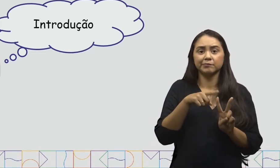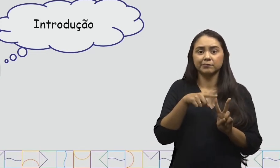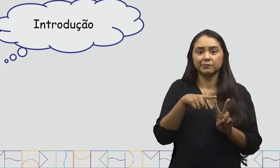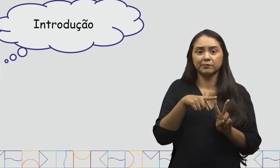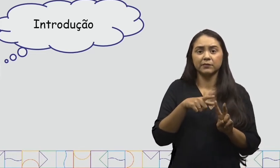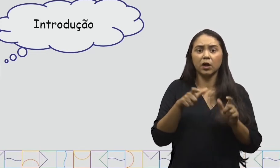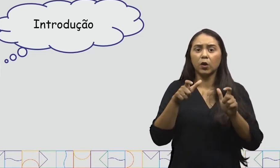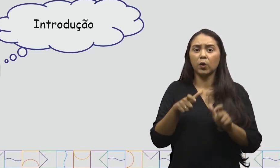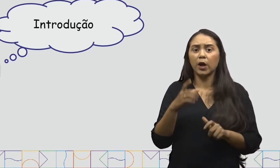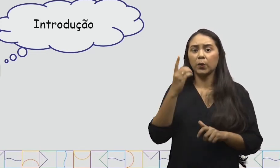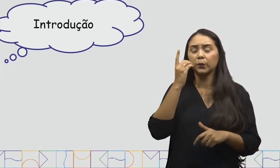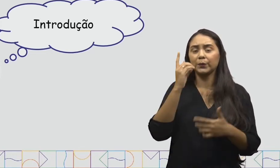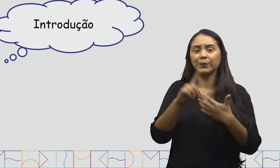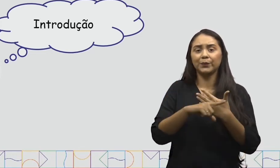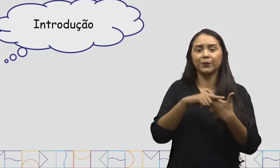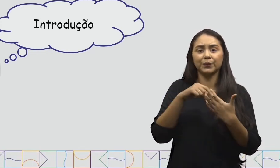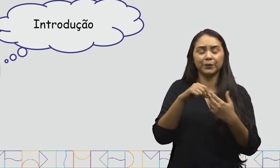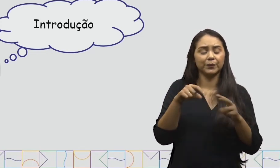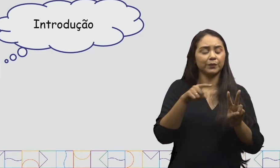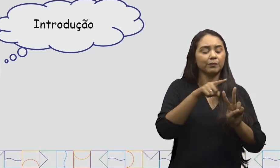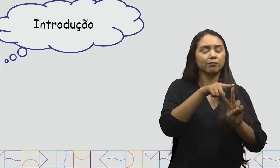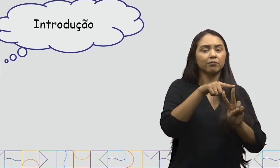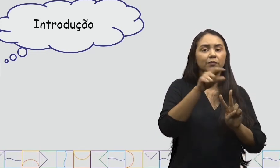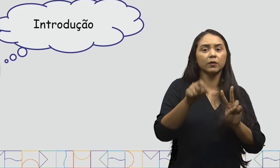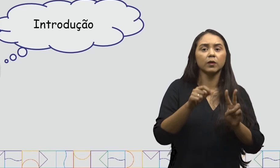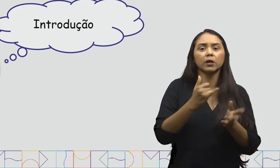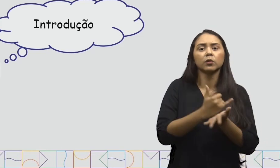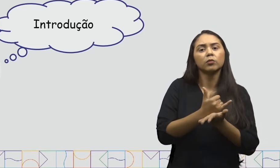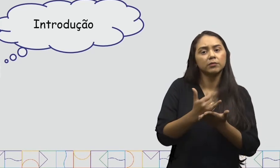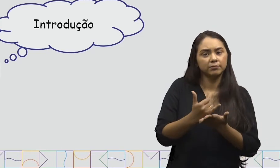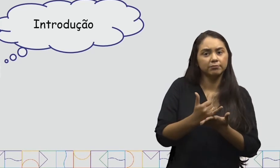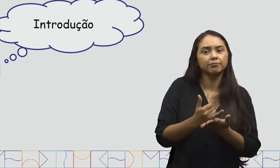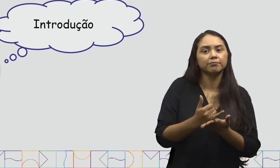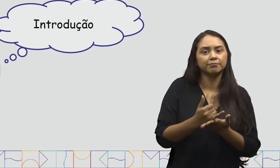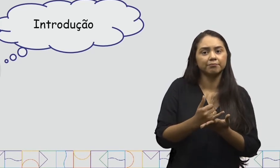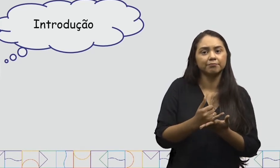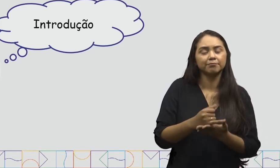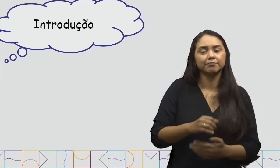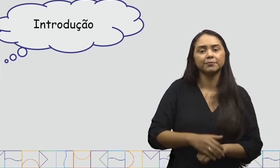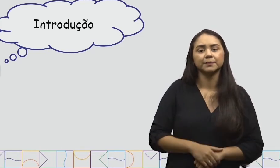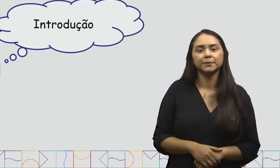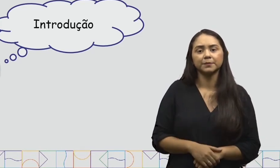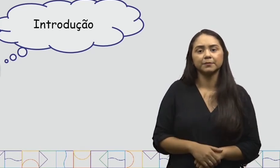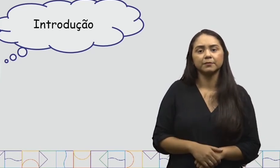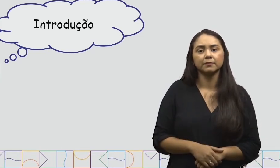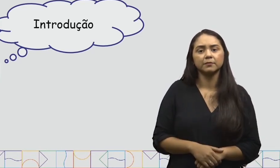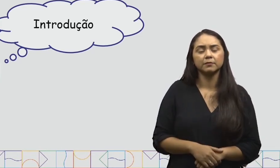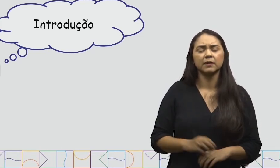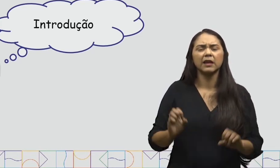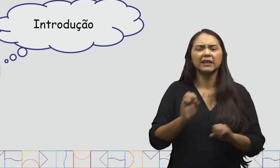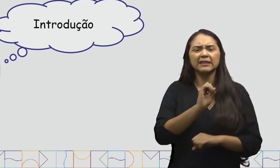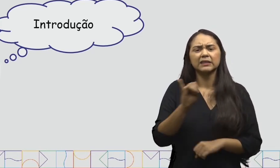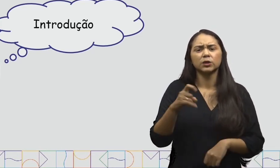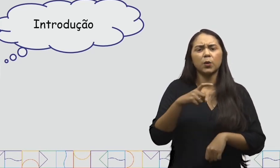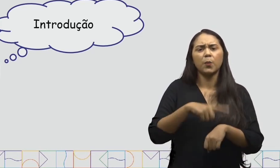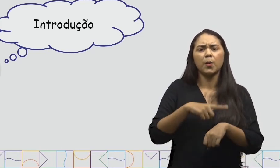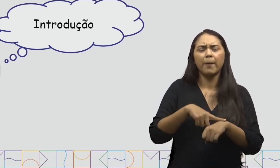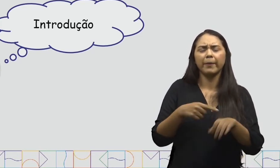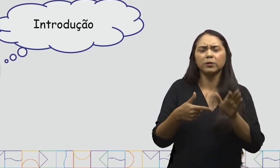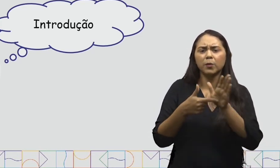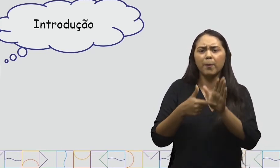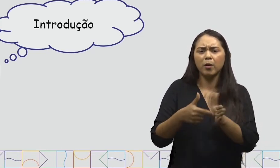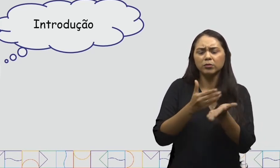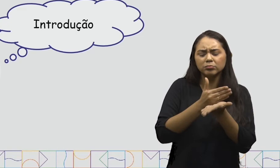local, data e autor, e a segunda é introdução. Querido aluno, se nós vamos apresentar o tipo